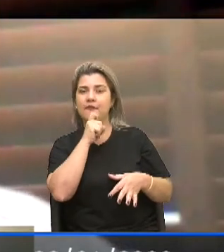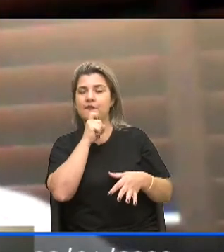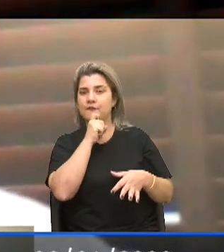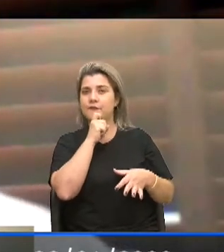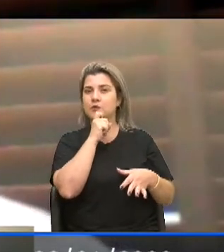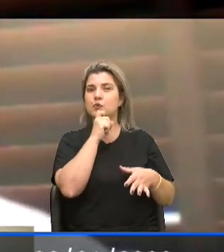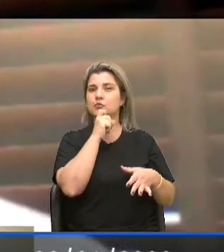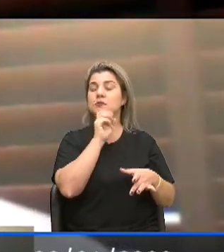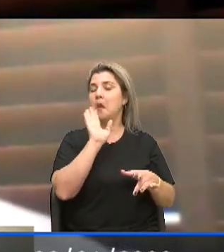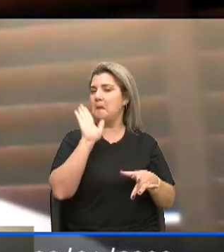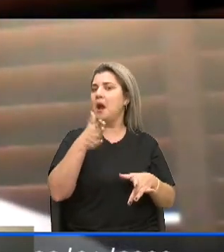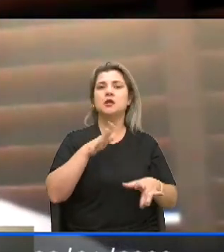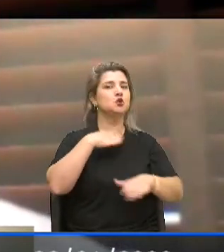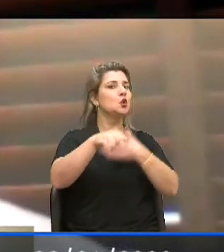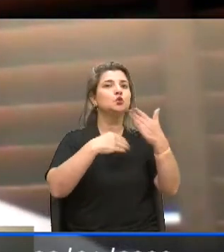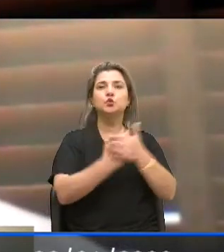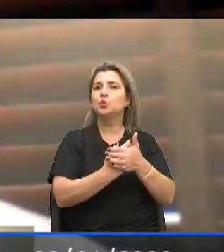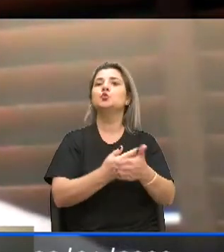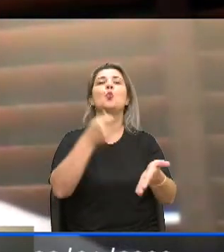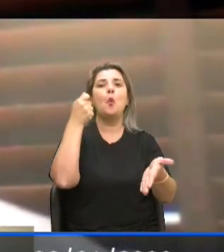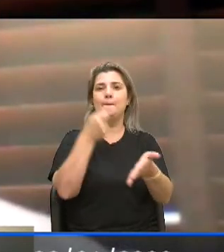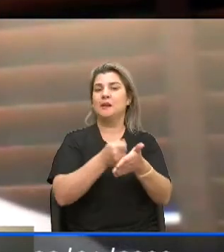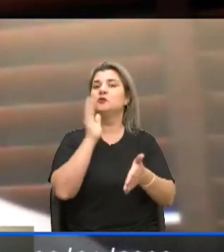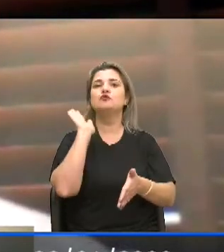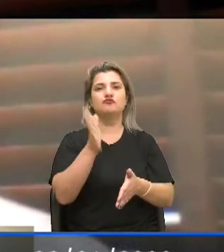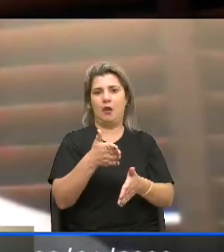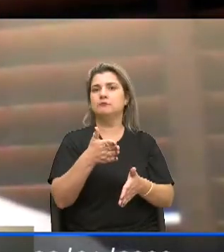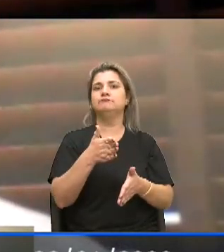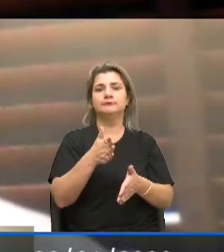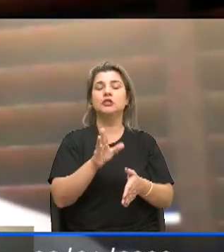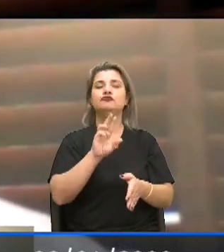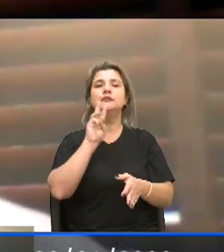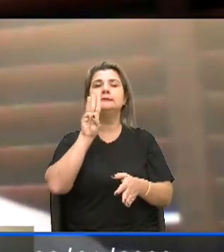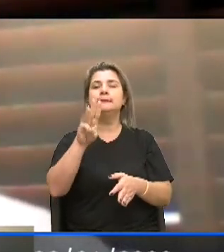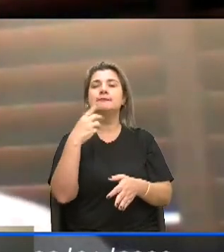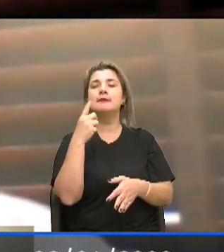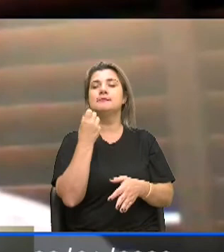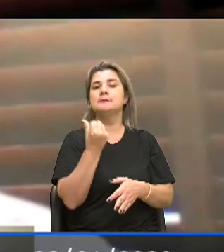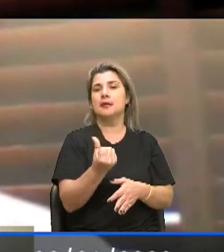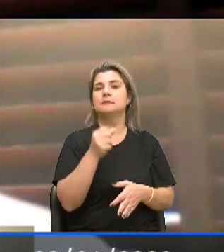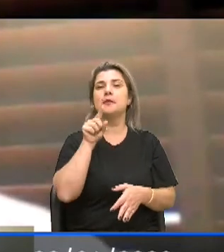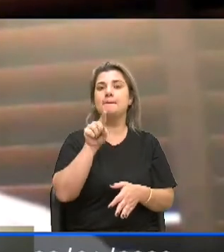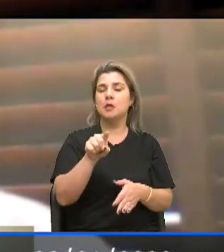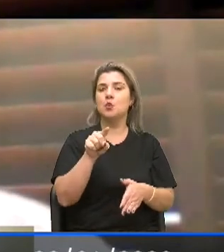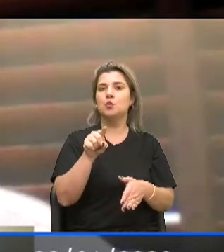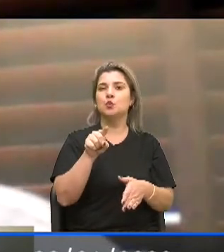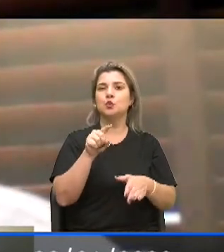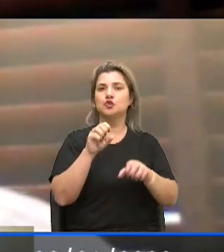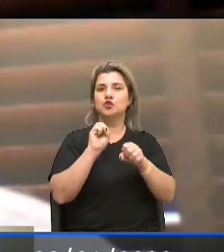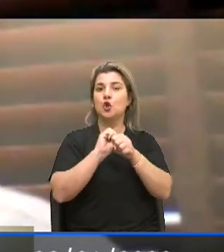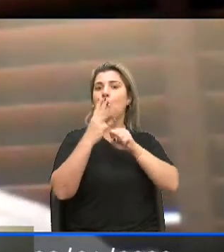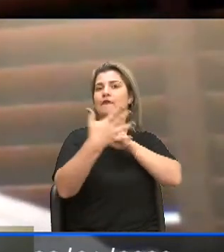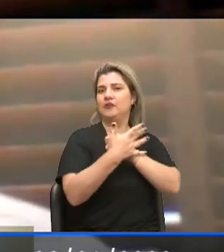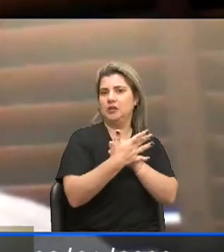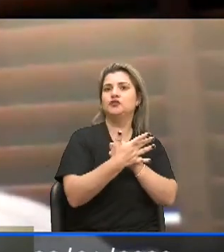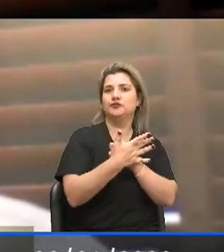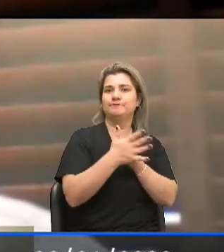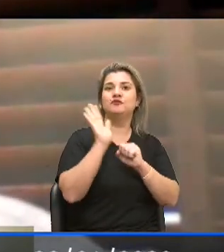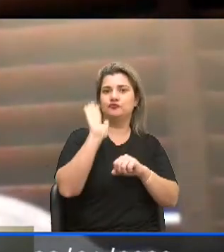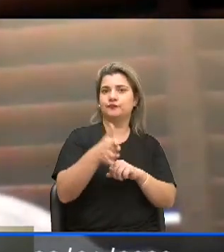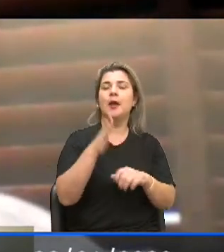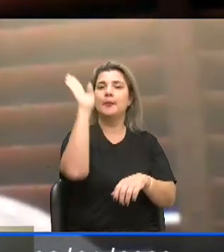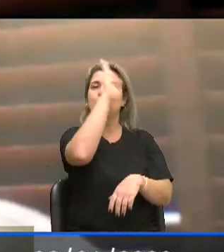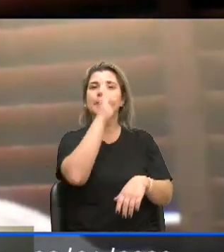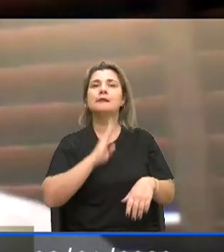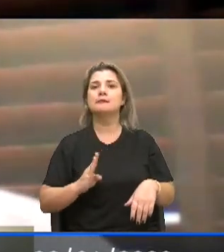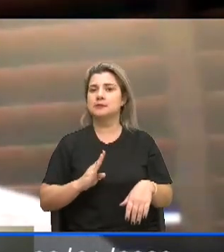casos, há mais de 5 semanas tendo Covid no Brasil oficialmente, nós temos um número que ele é um número que é muito